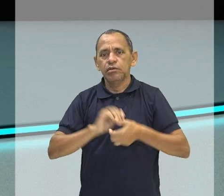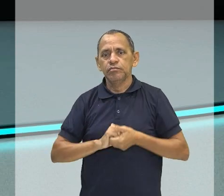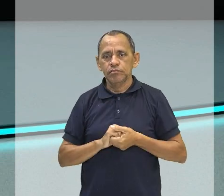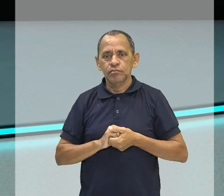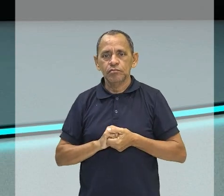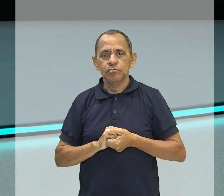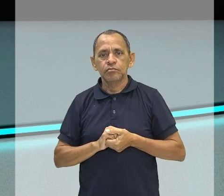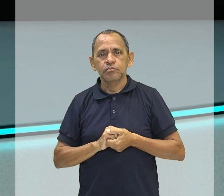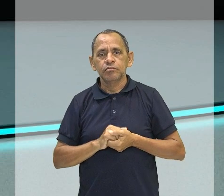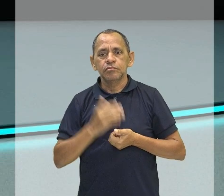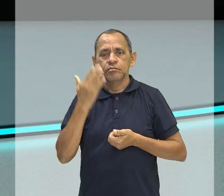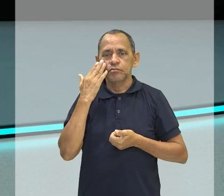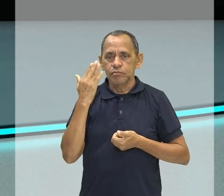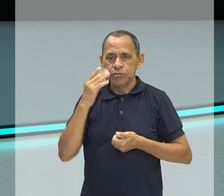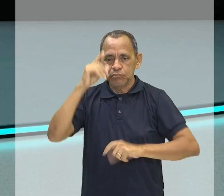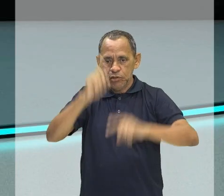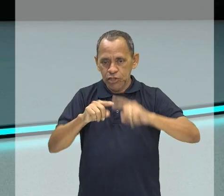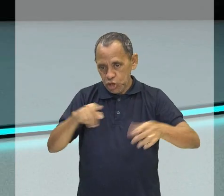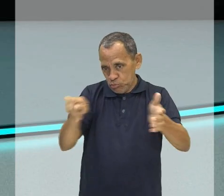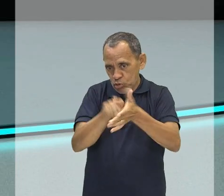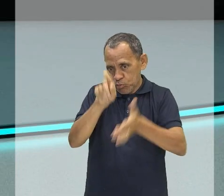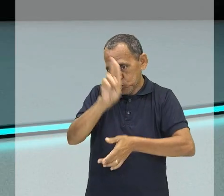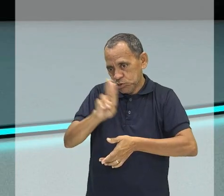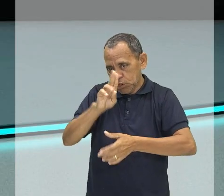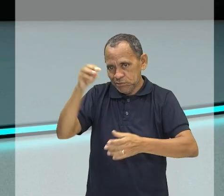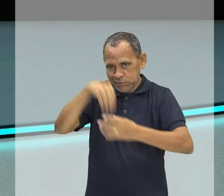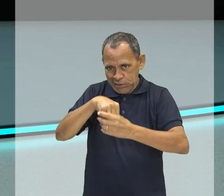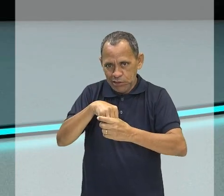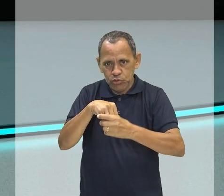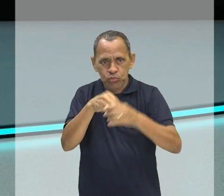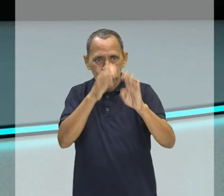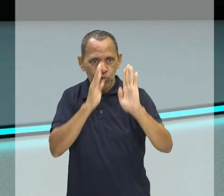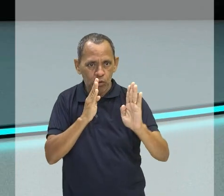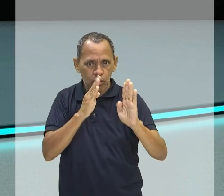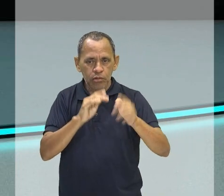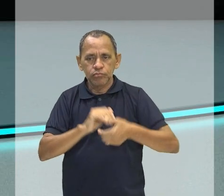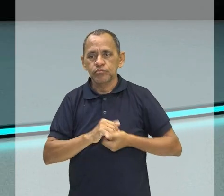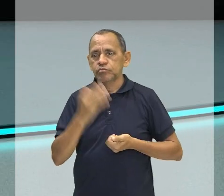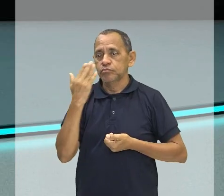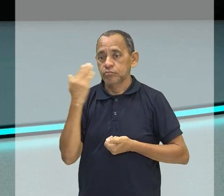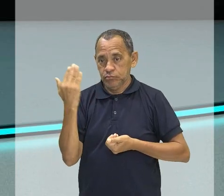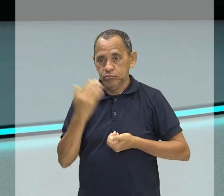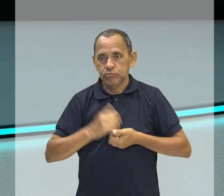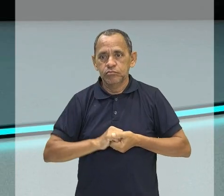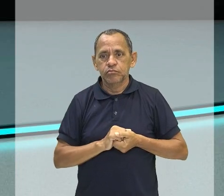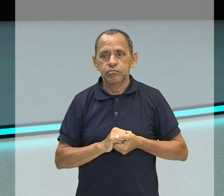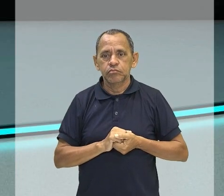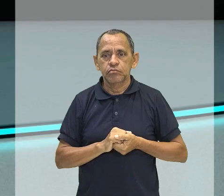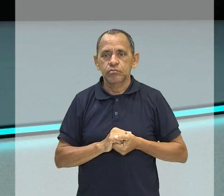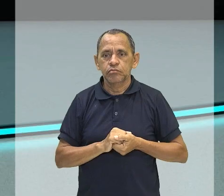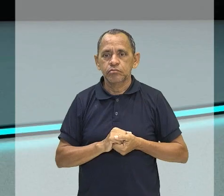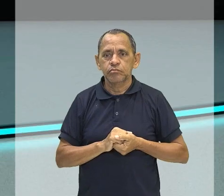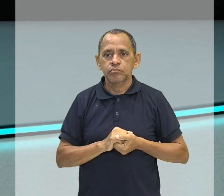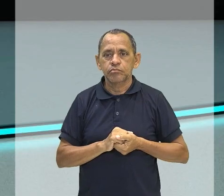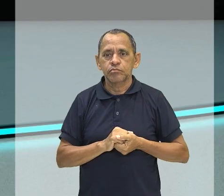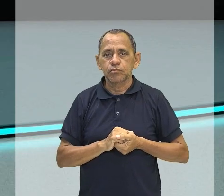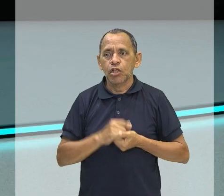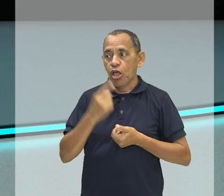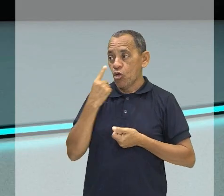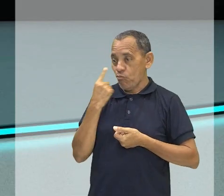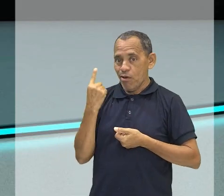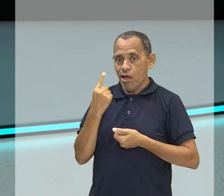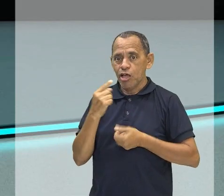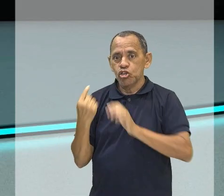que são utilizados no Karatê. Então, já observem aquela imagem lá do lado. Do que